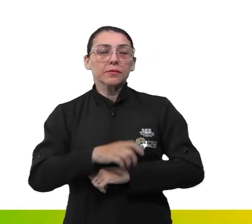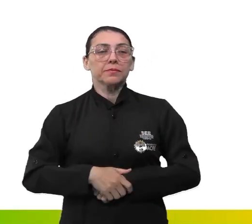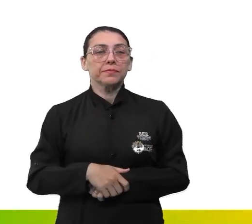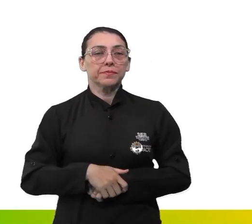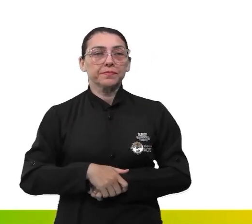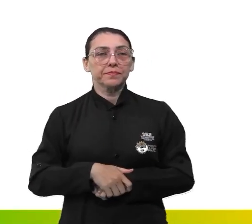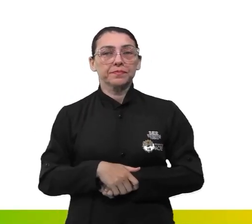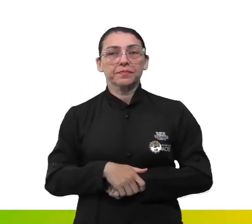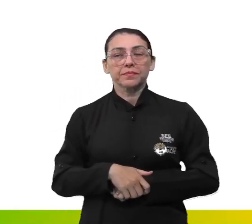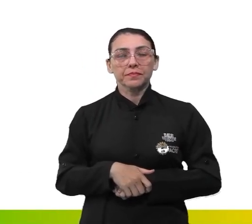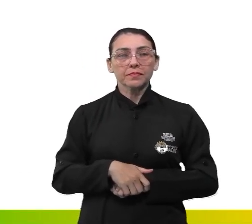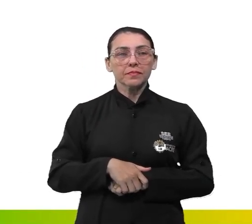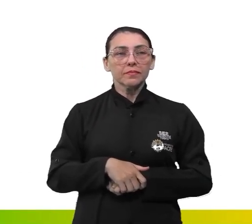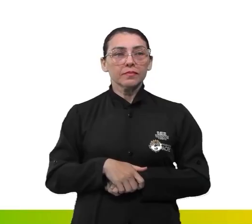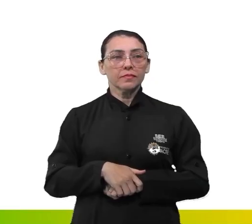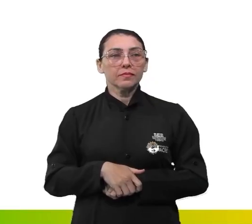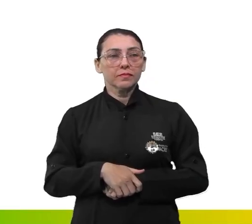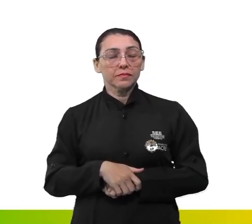Continuando,